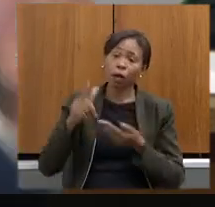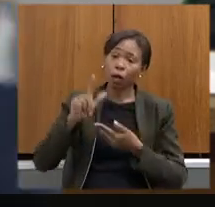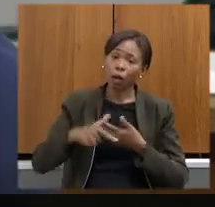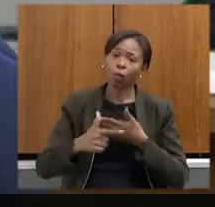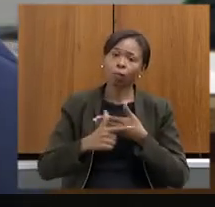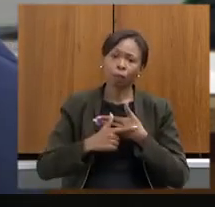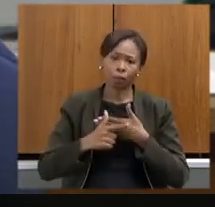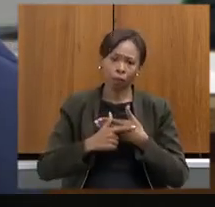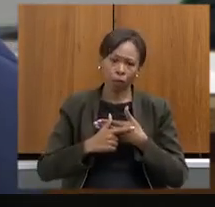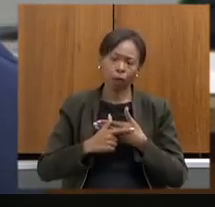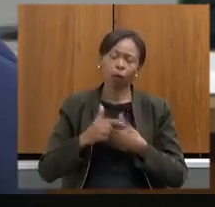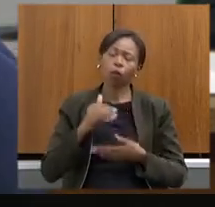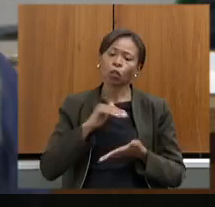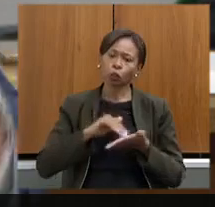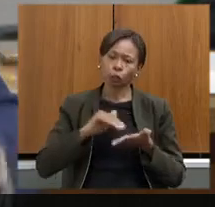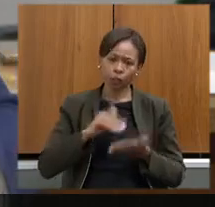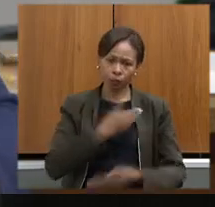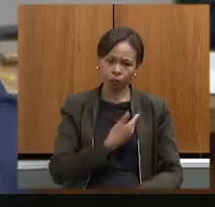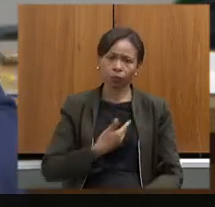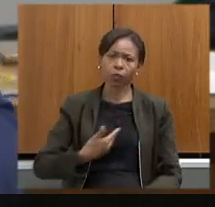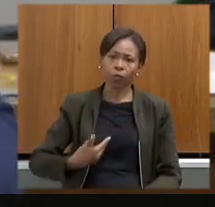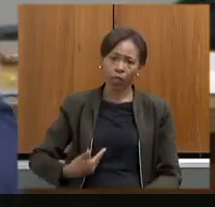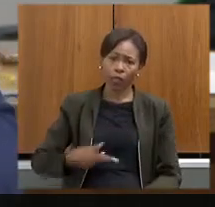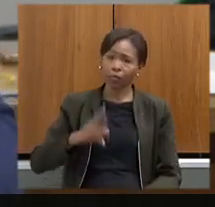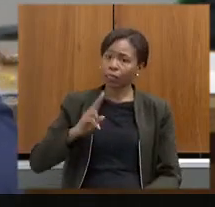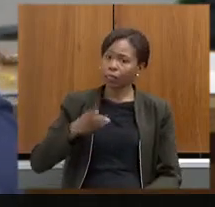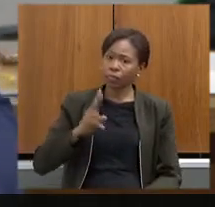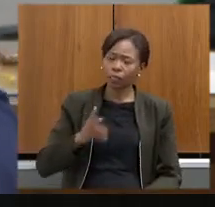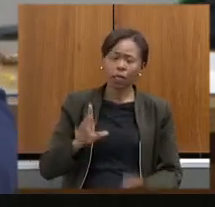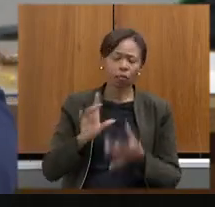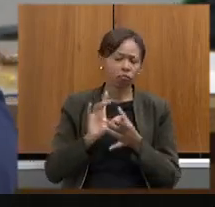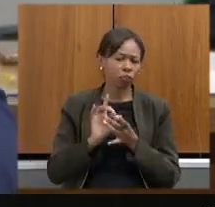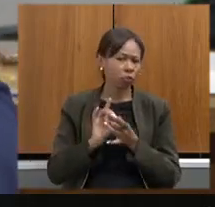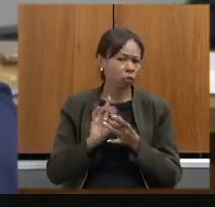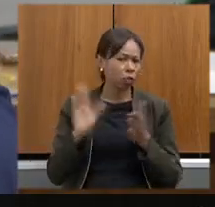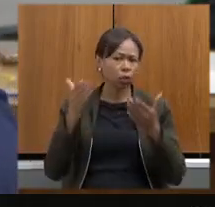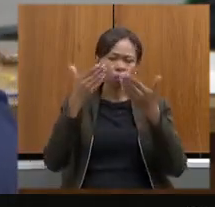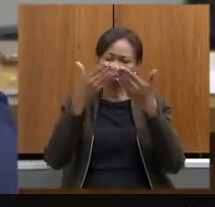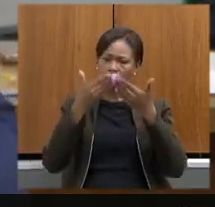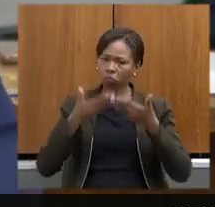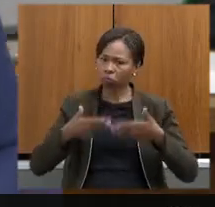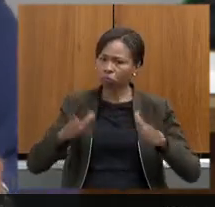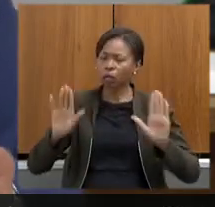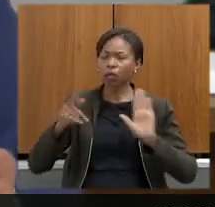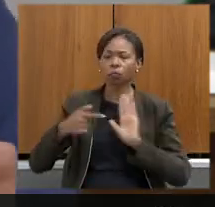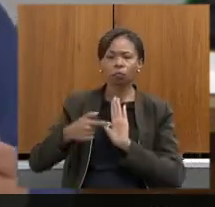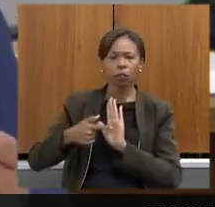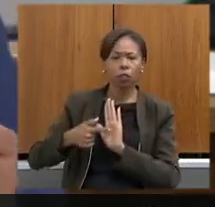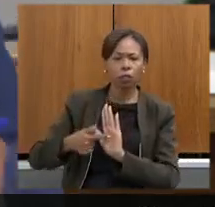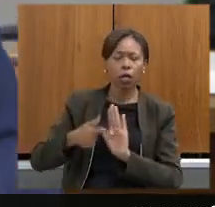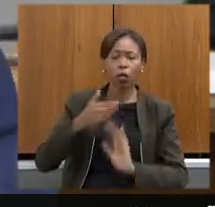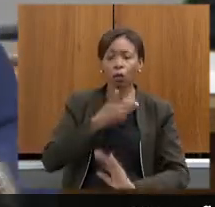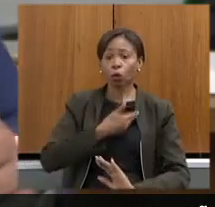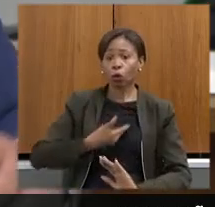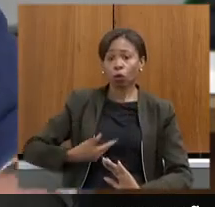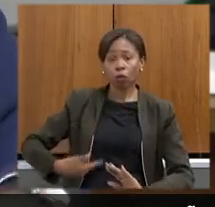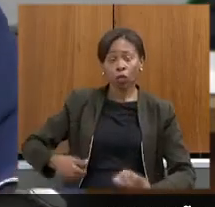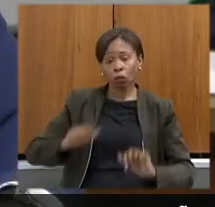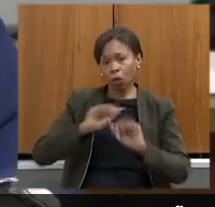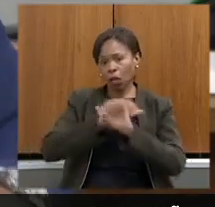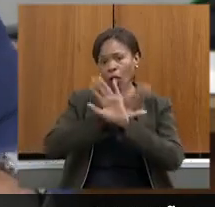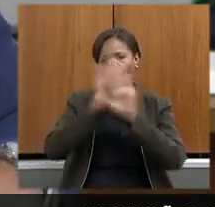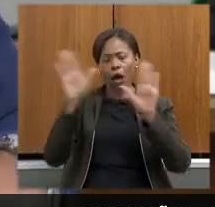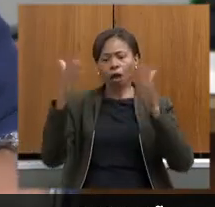papel que nós Assumimos o governo do estado de sempre estar abertos e e na condição de um governo transparente